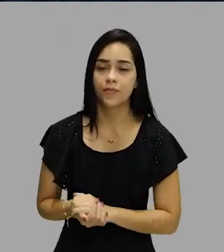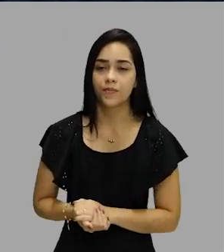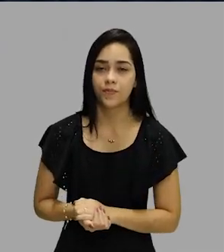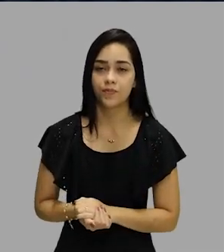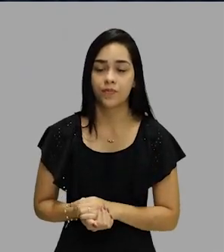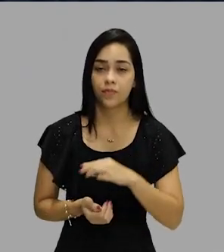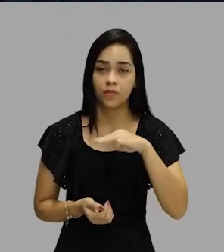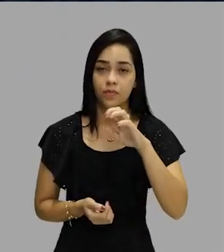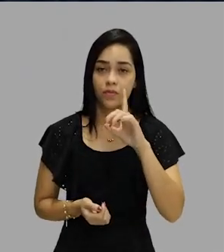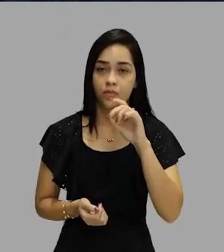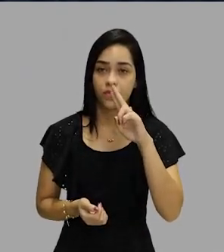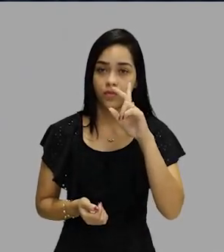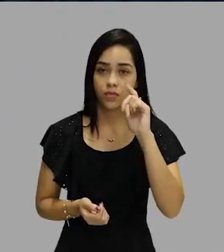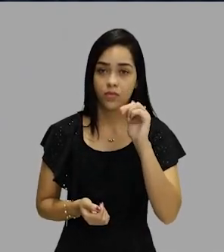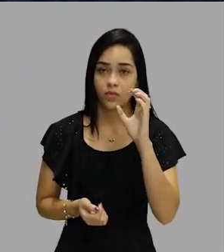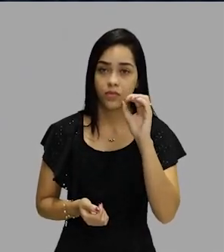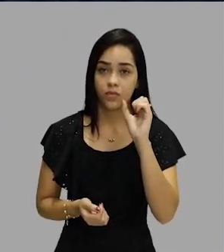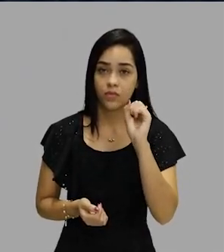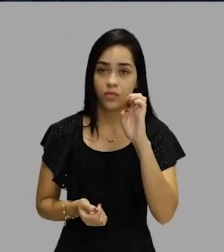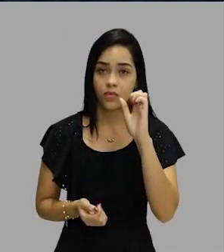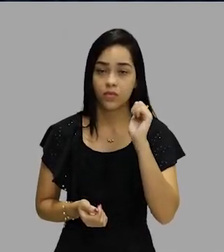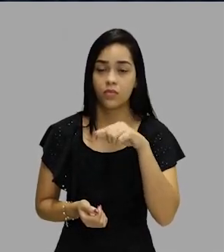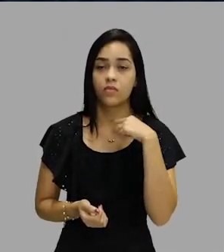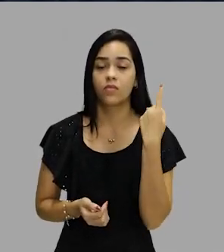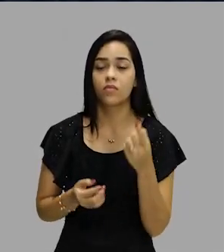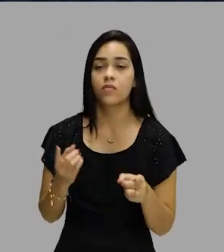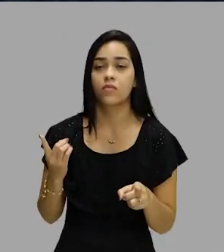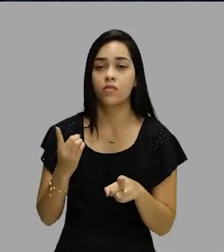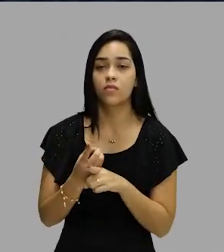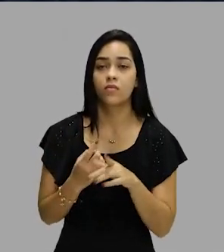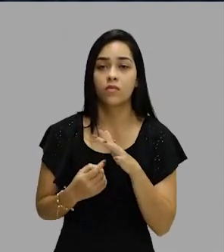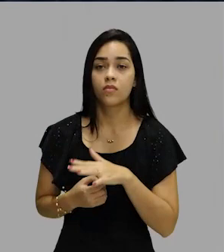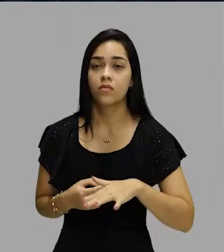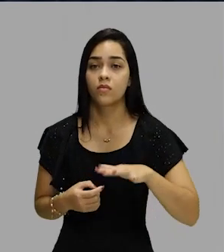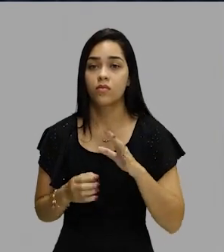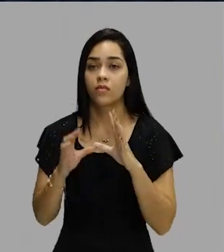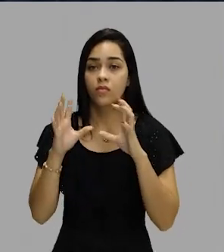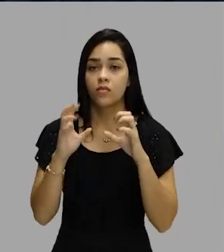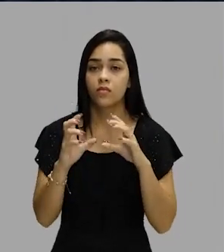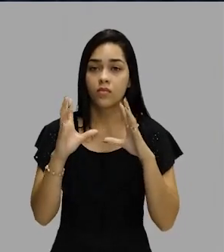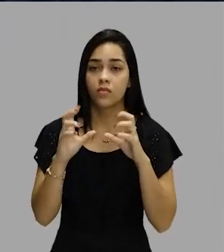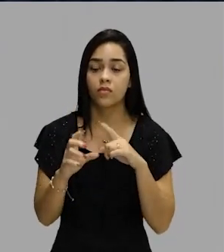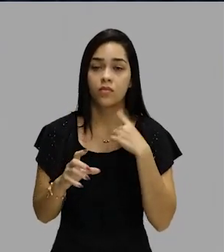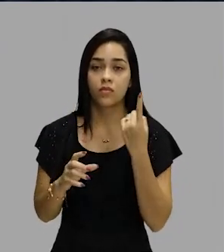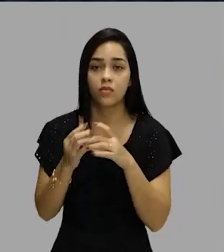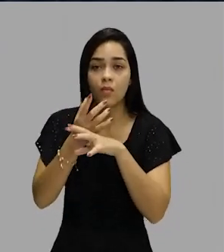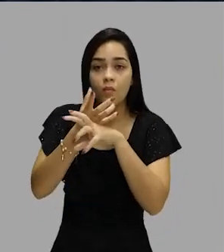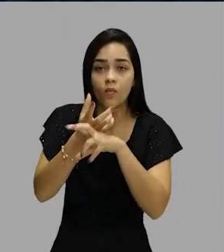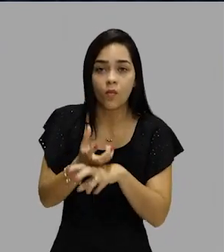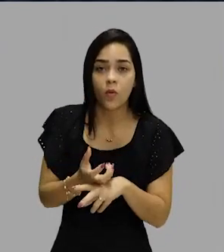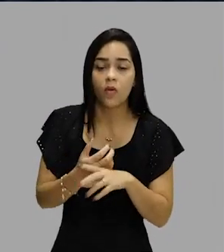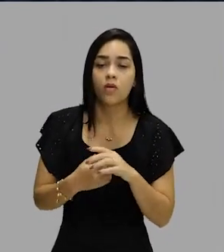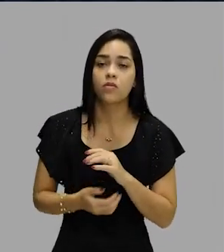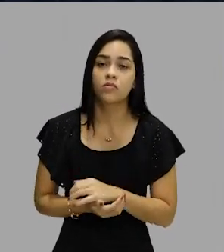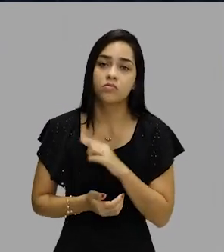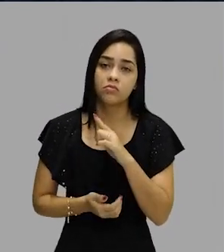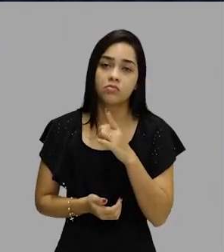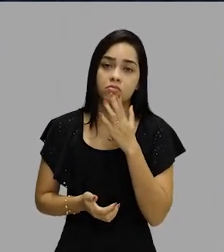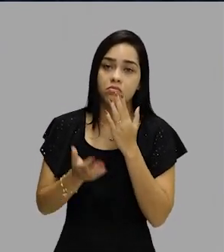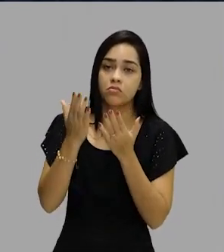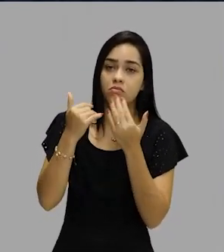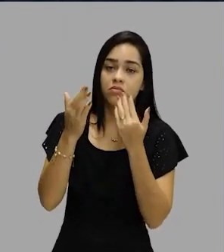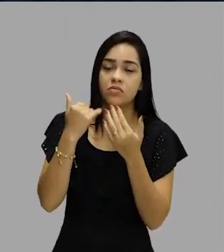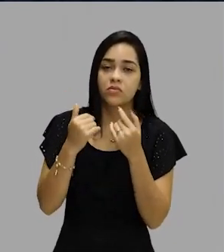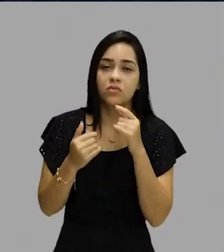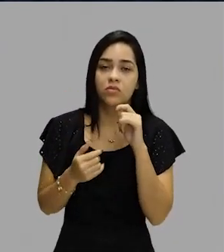óssea vermelha é um tecido que nós encontramos na parte esponjosa dos nossos ossos. Né? Você está ali comendo o